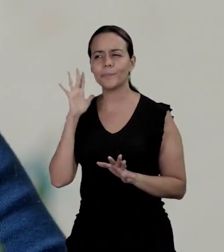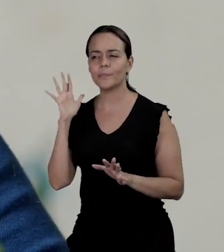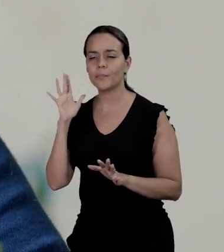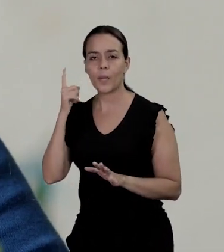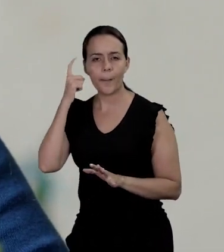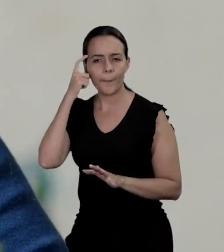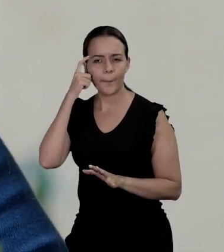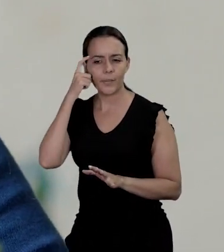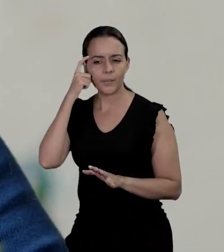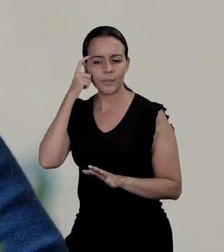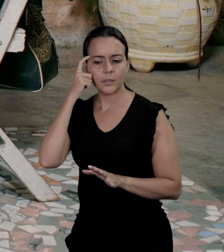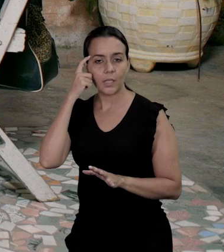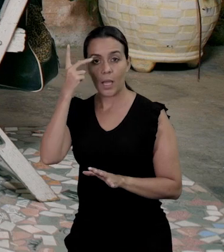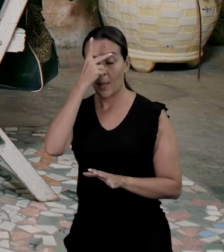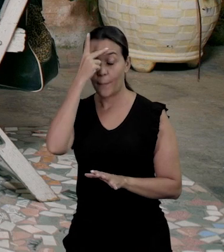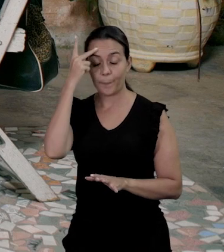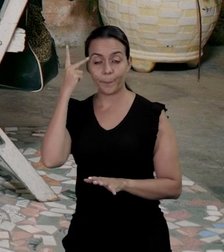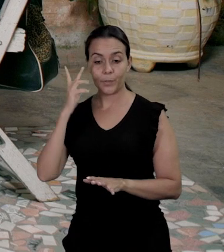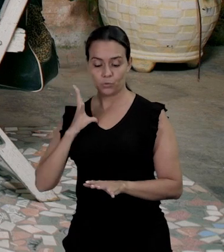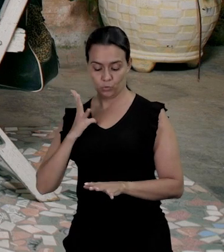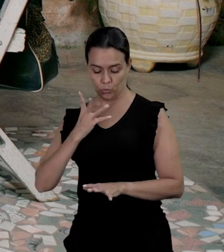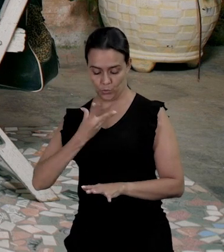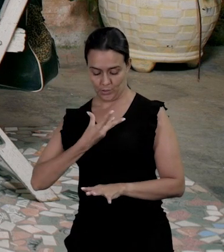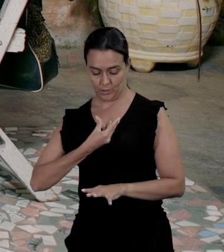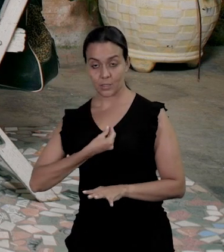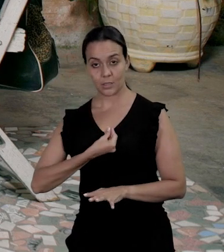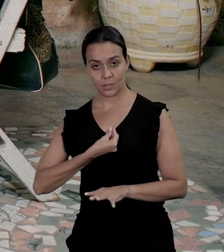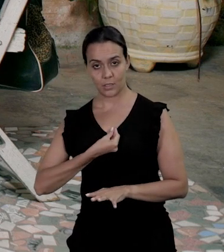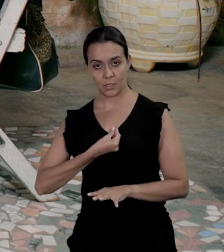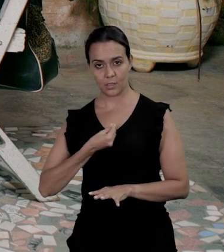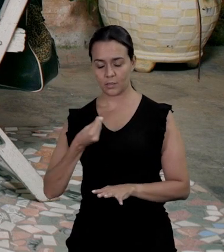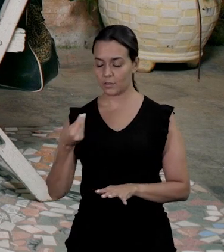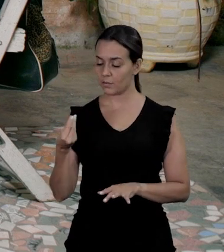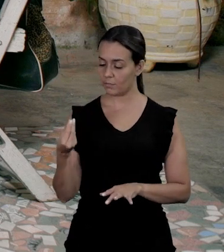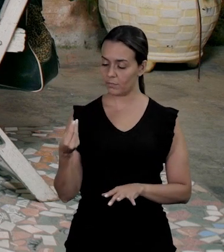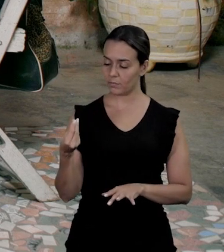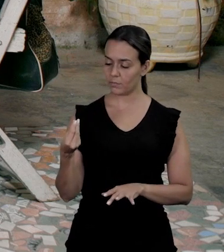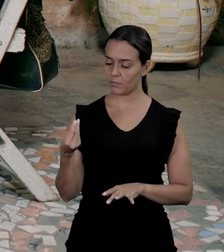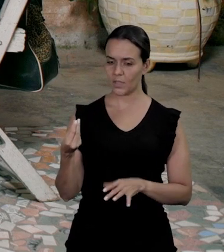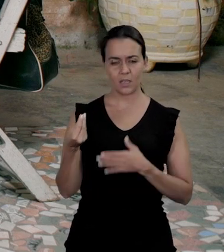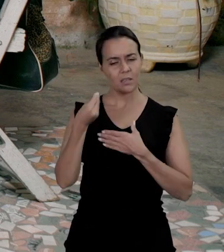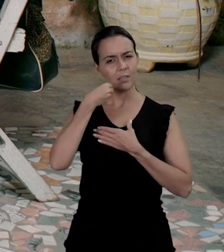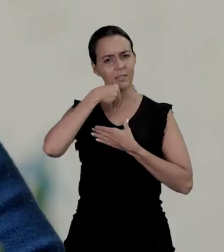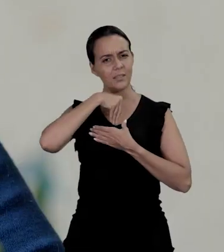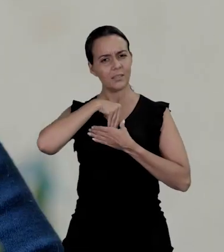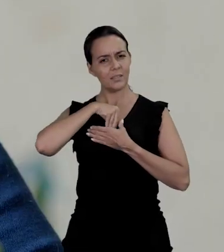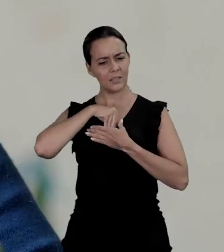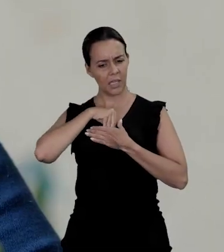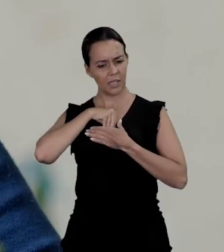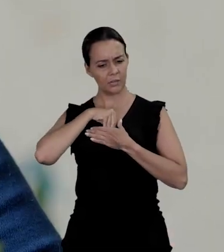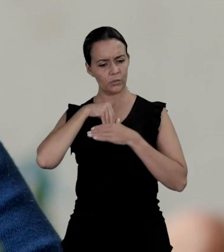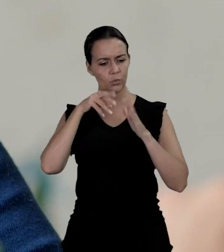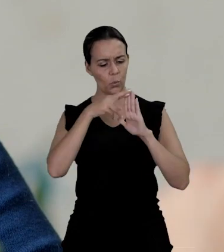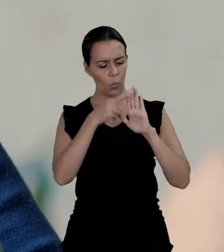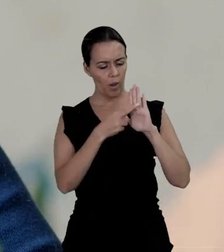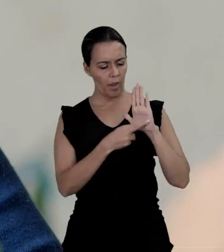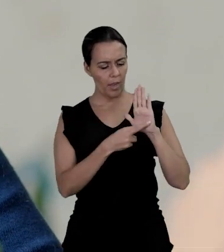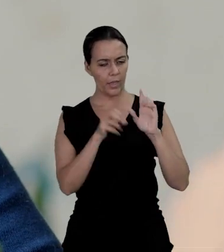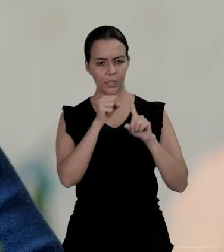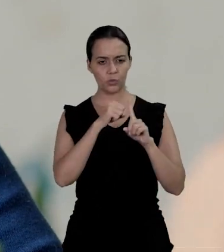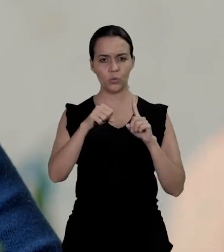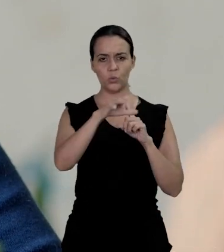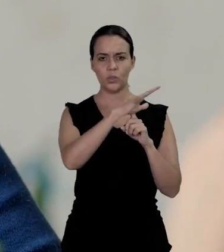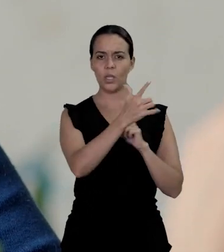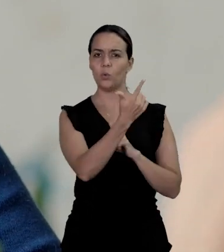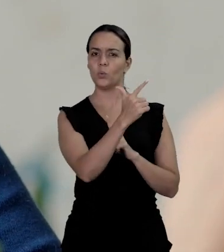que uma pessoa trans ela teria sido uma pessoa que não consegue interiorizar regras